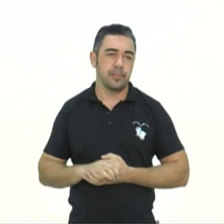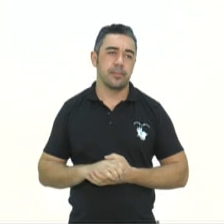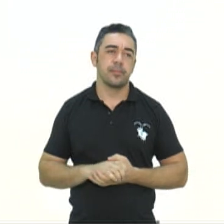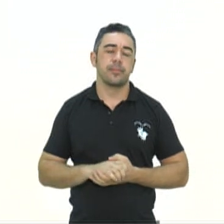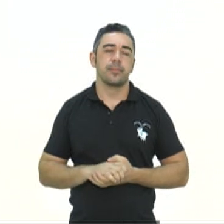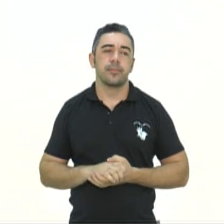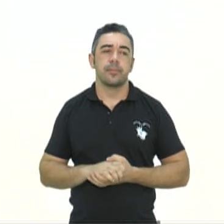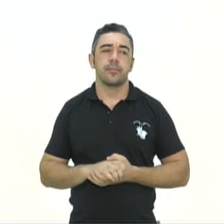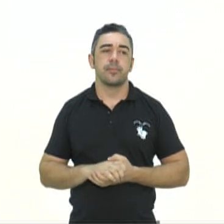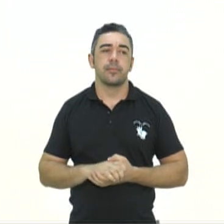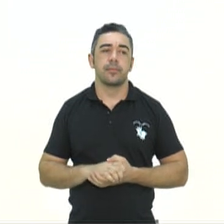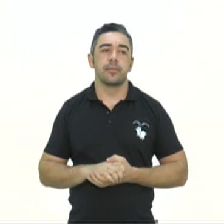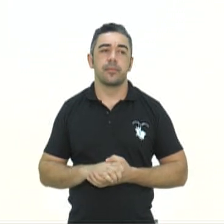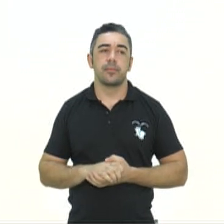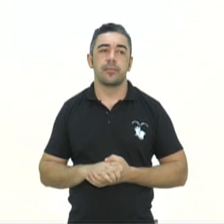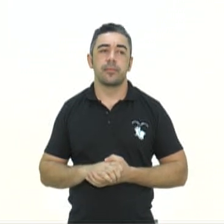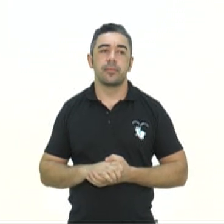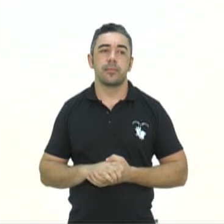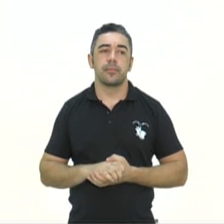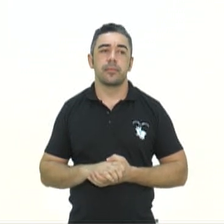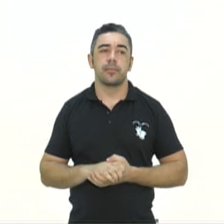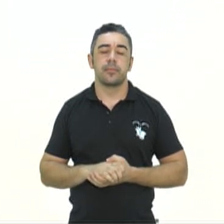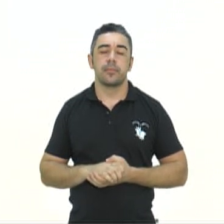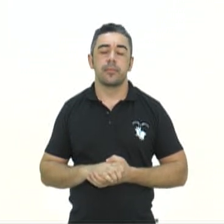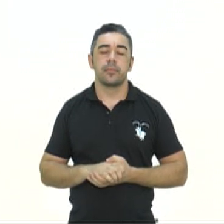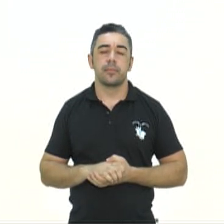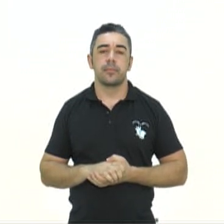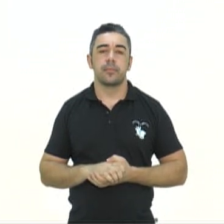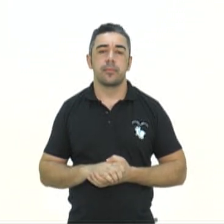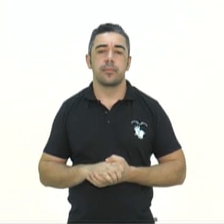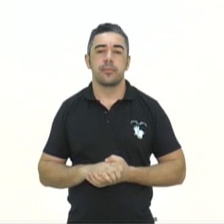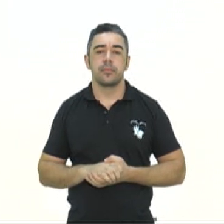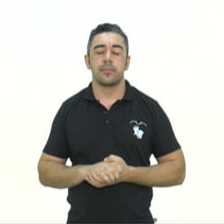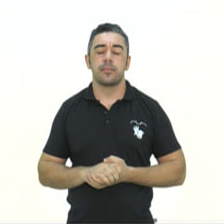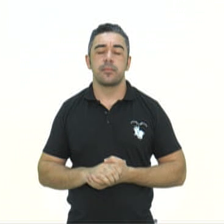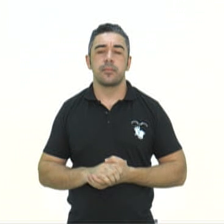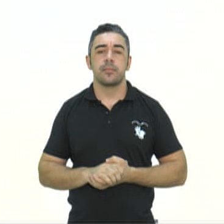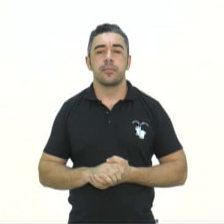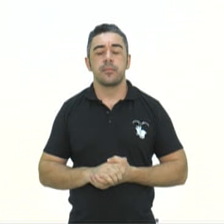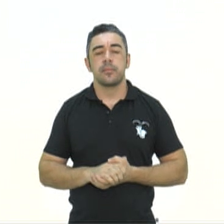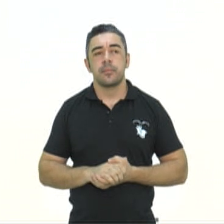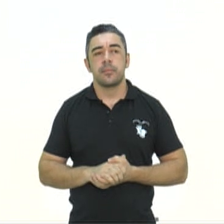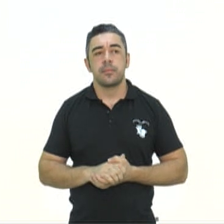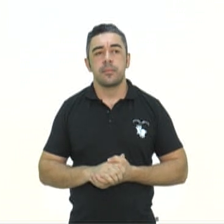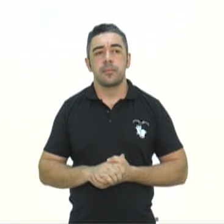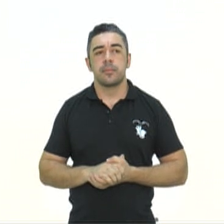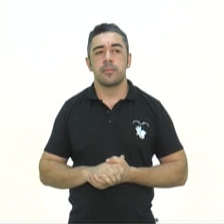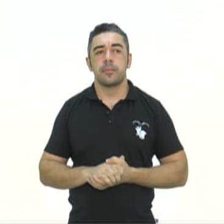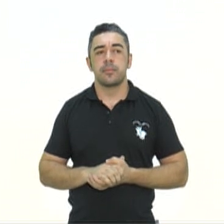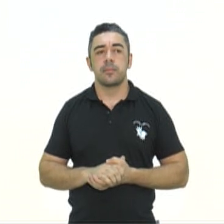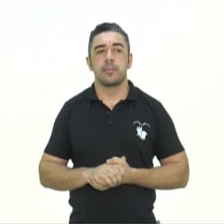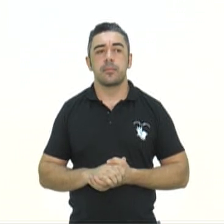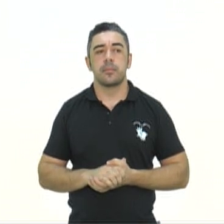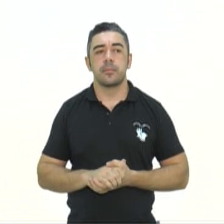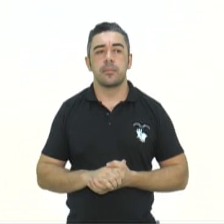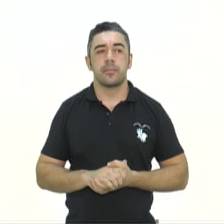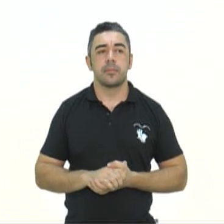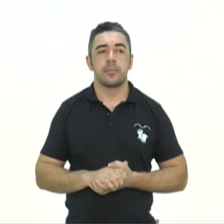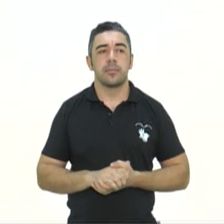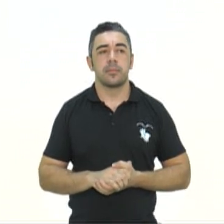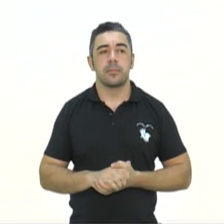voltearam boca abajo se dieron cuenta de que tenía algo más que el resto de los hombres y se inclinaron